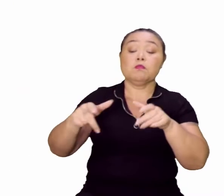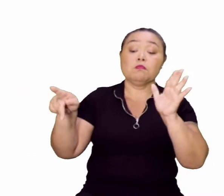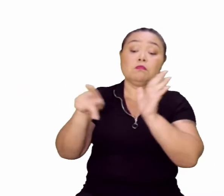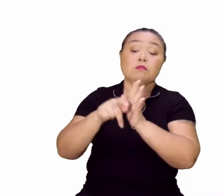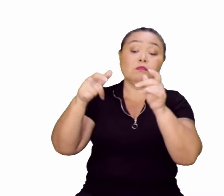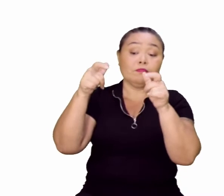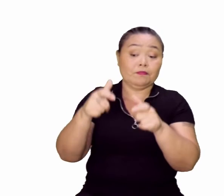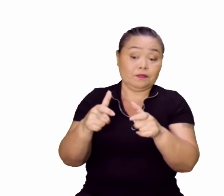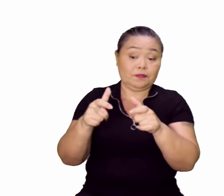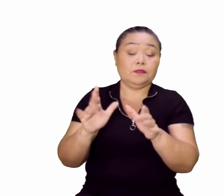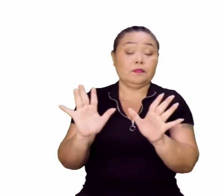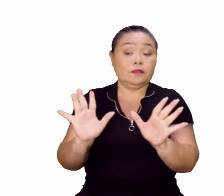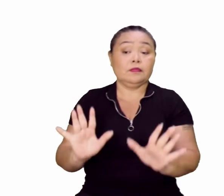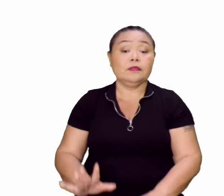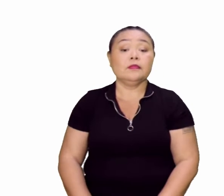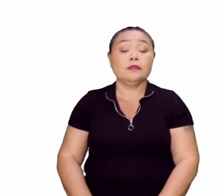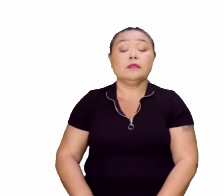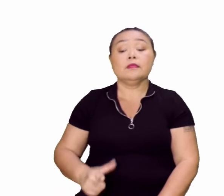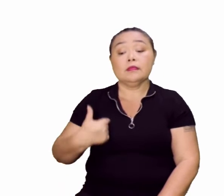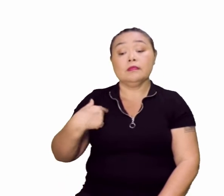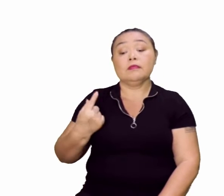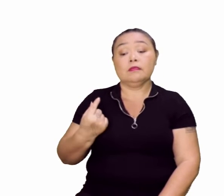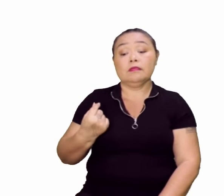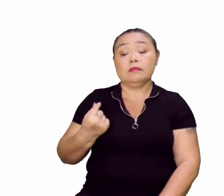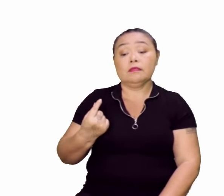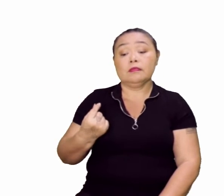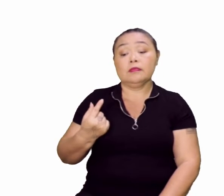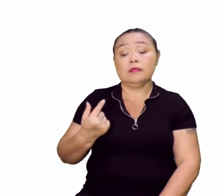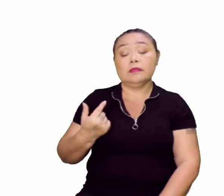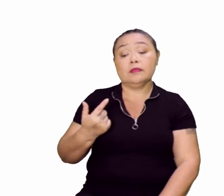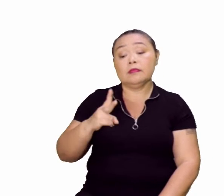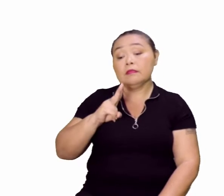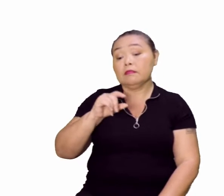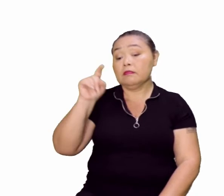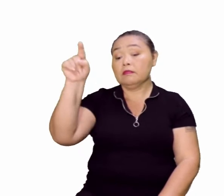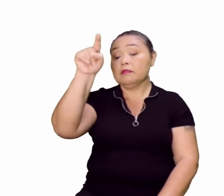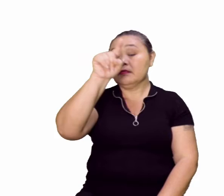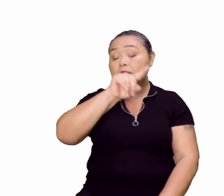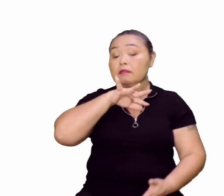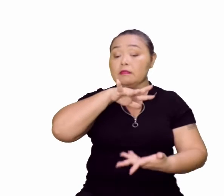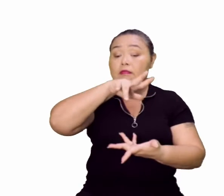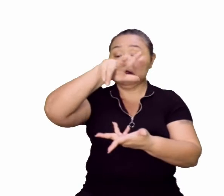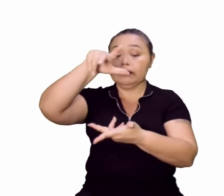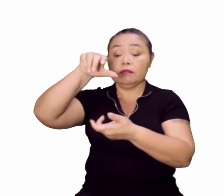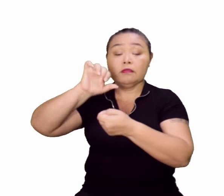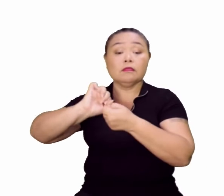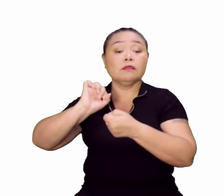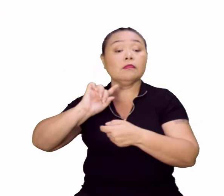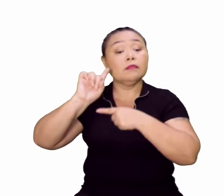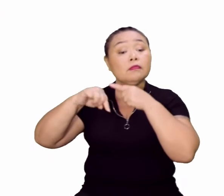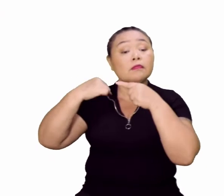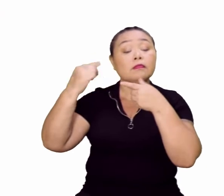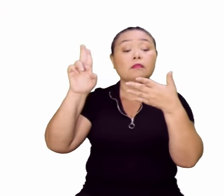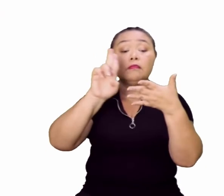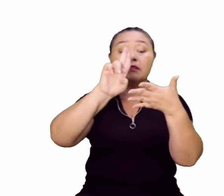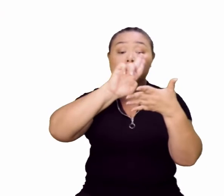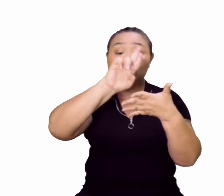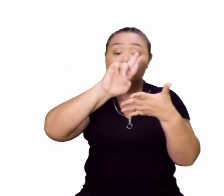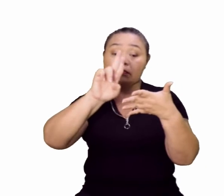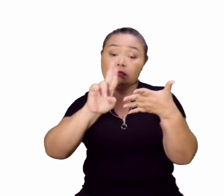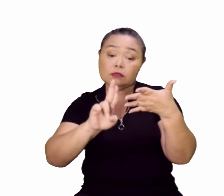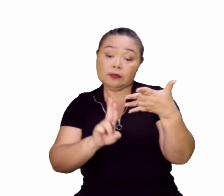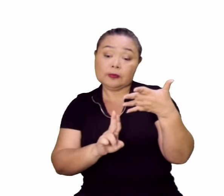né? Mais local. Então, o econômico também. O econômico vai estar em todo lugar. Em todo o planeta. Na classificação dos